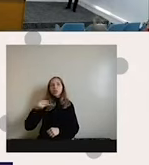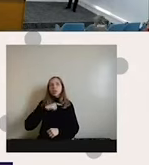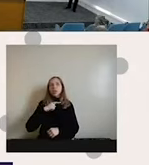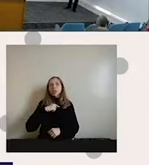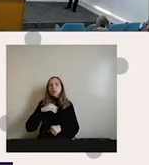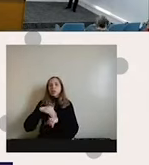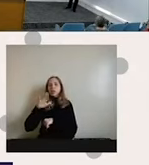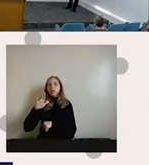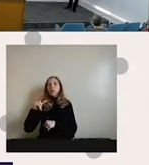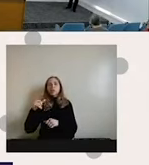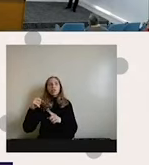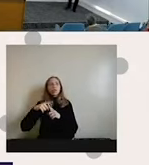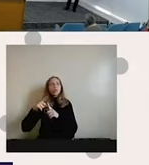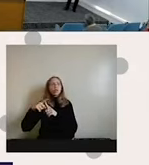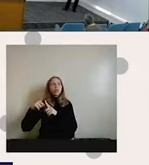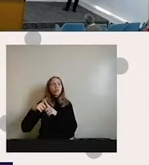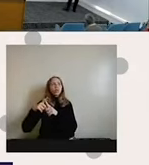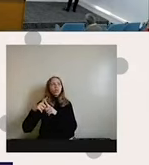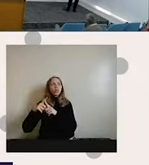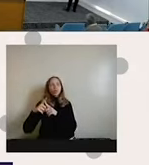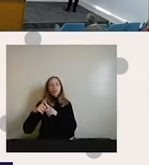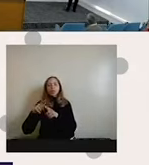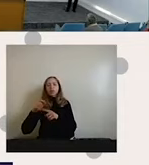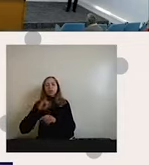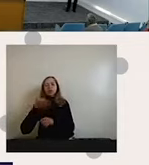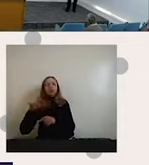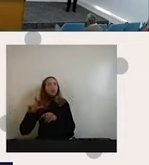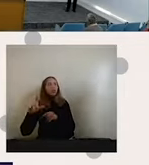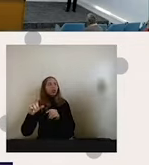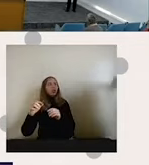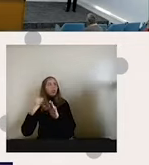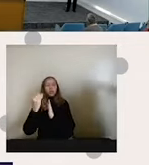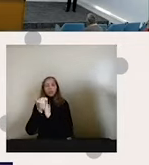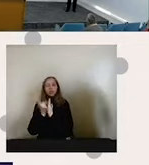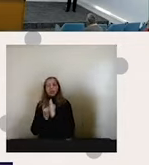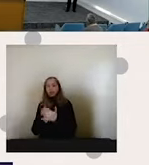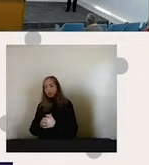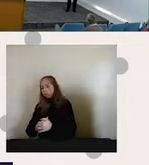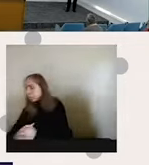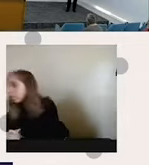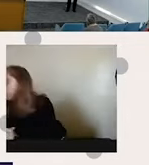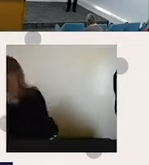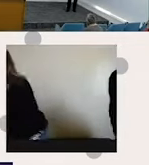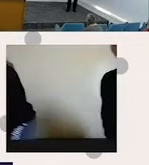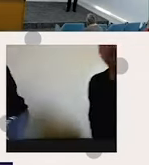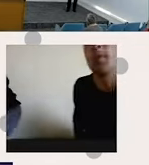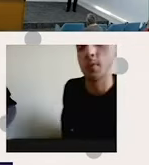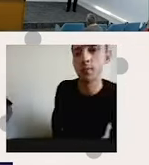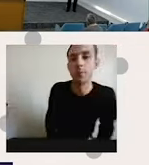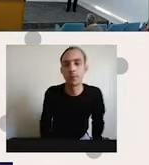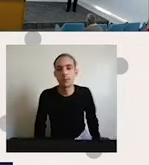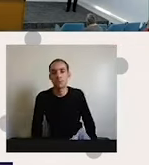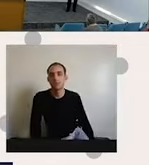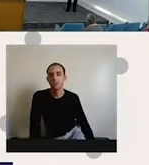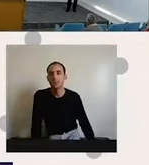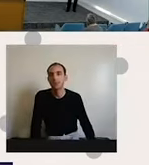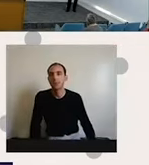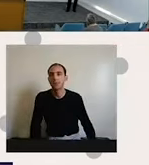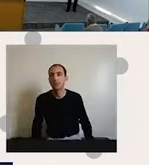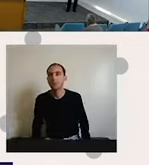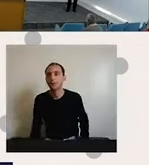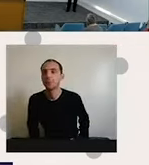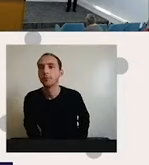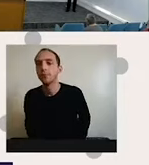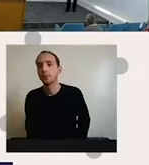Então, até para que, se a atualização de 2020 tivesse sido mantida, porque foi revogada, né, precisaria que